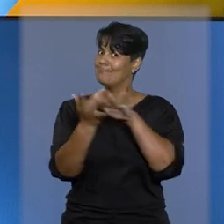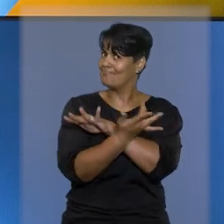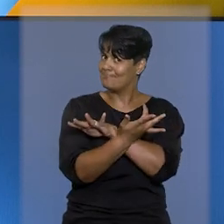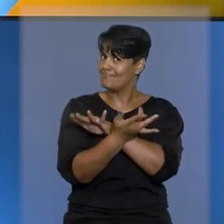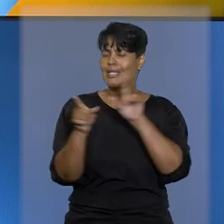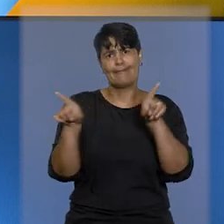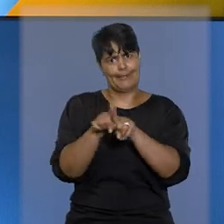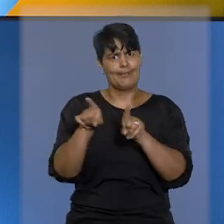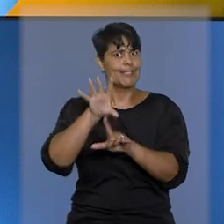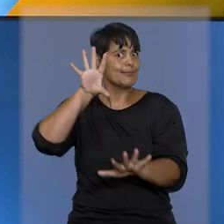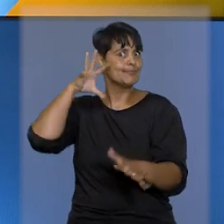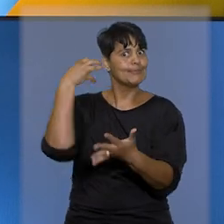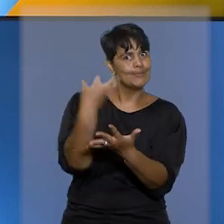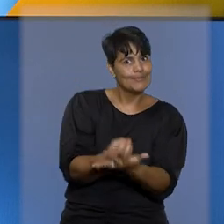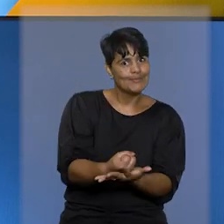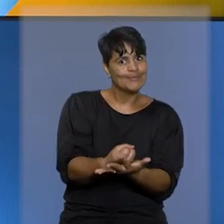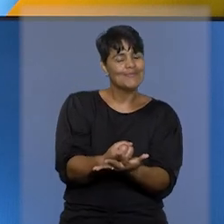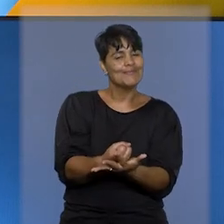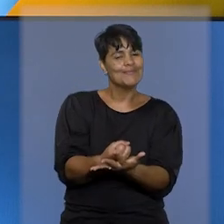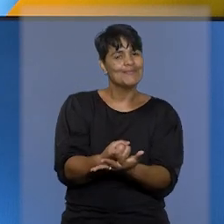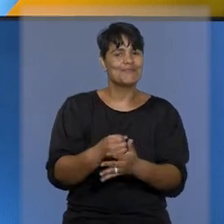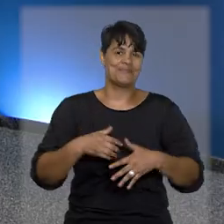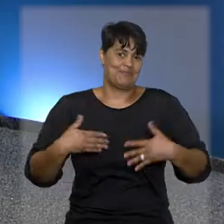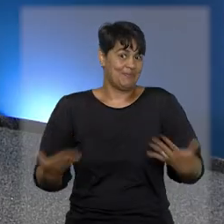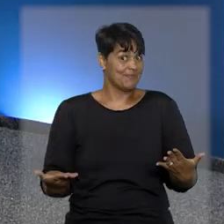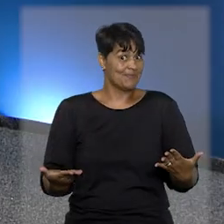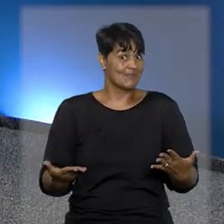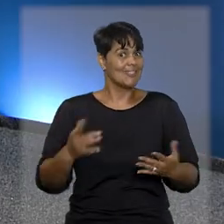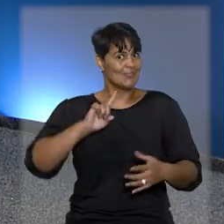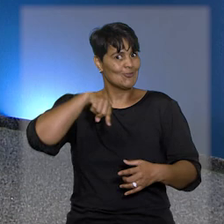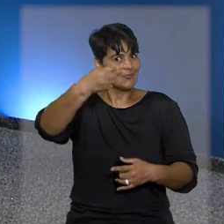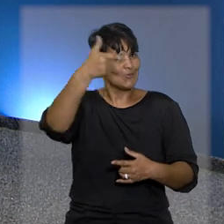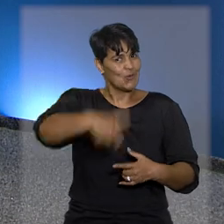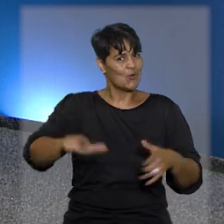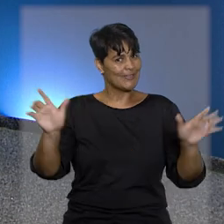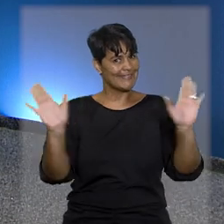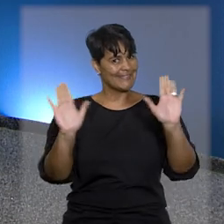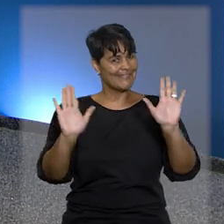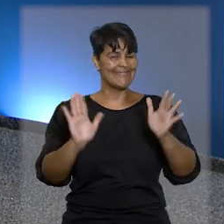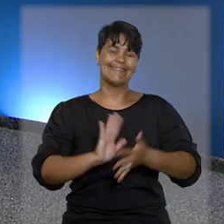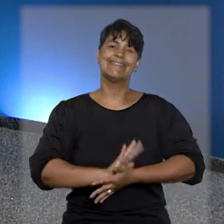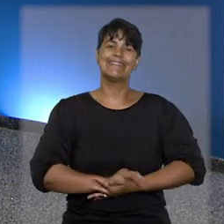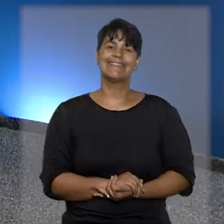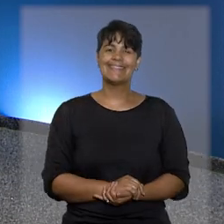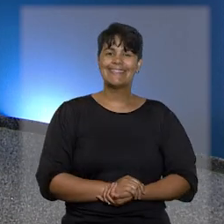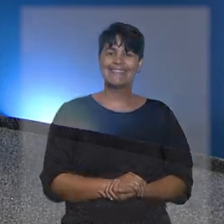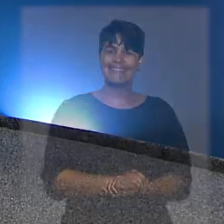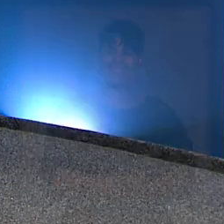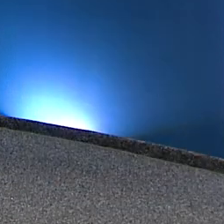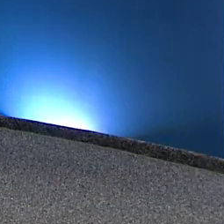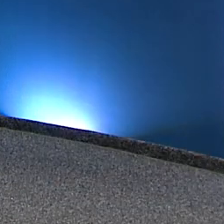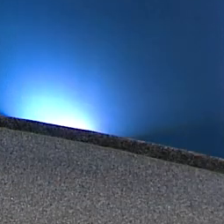sociais e nas plataformas de podcast. A gente volta semana que vem. Tchau, tchau!